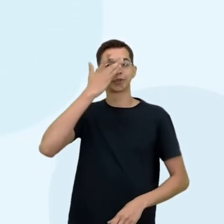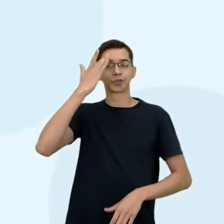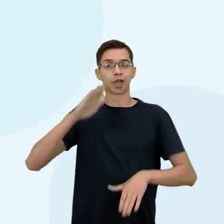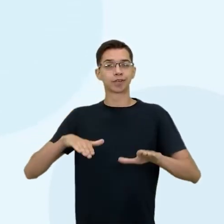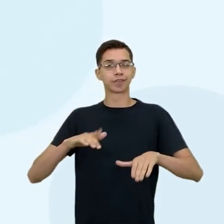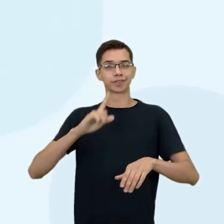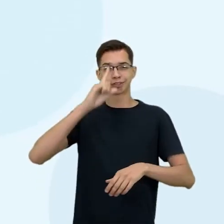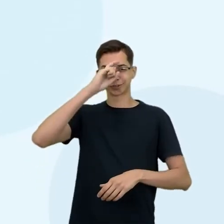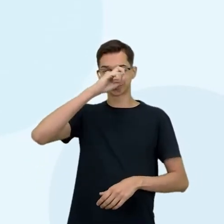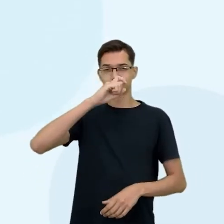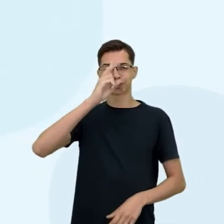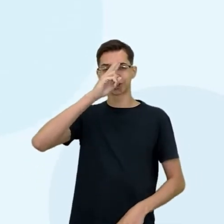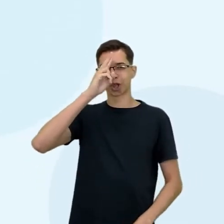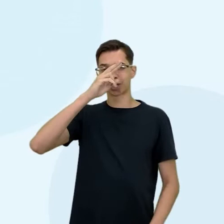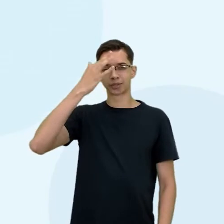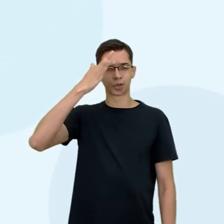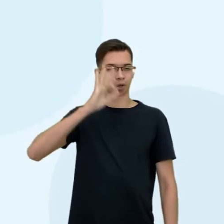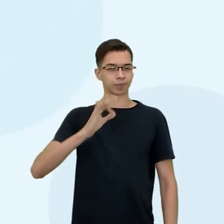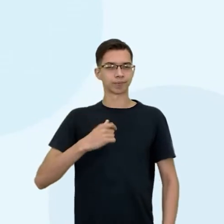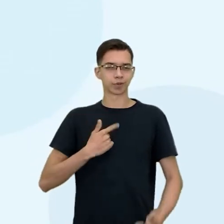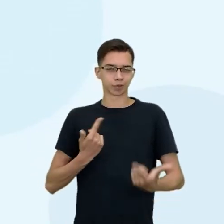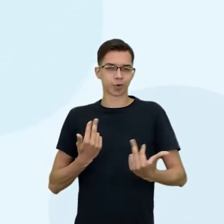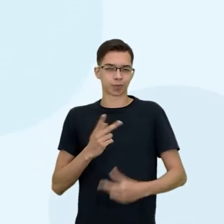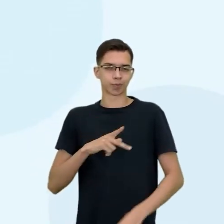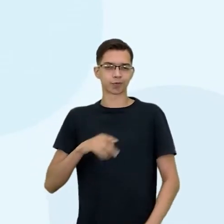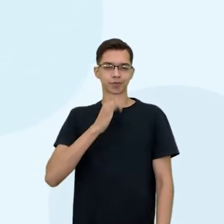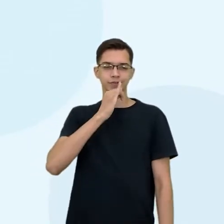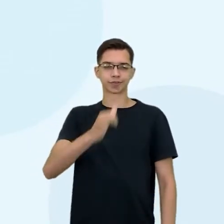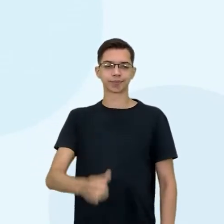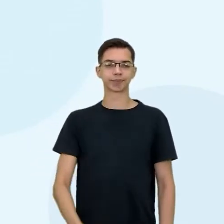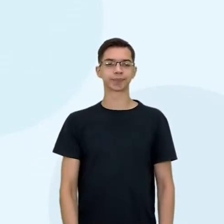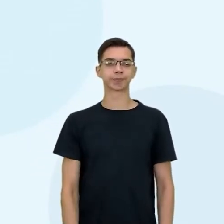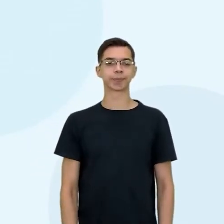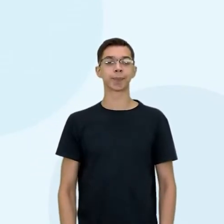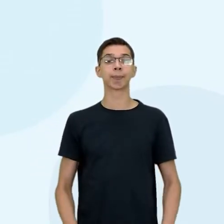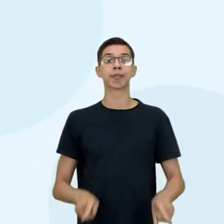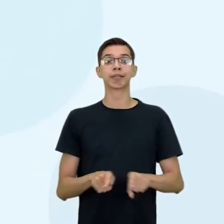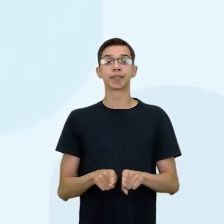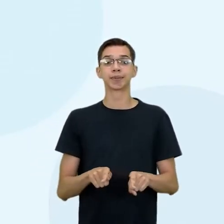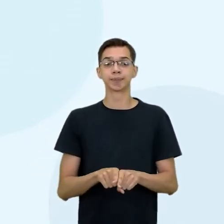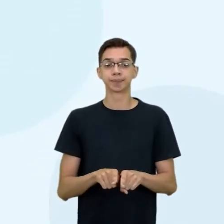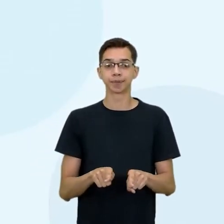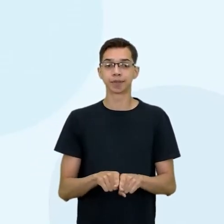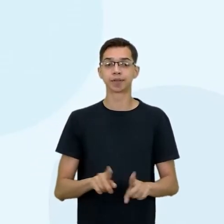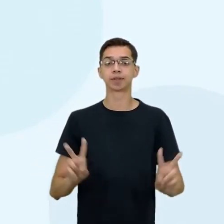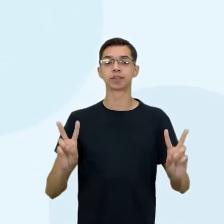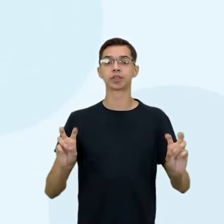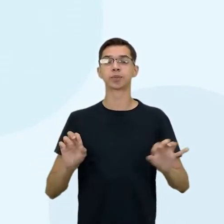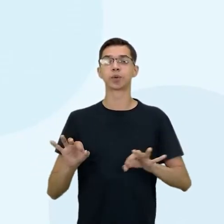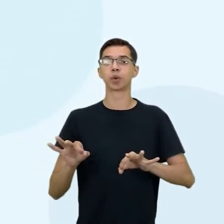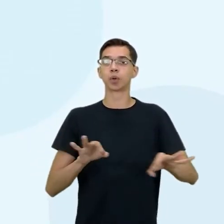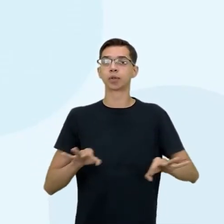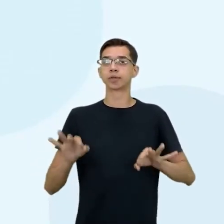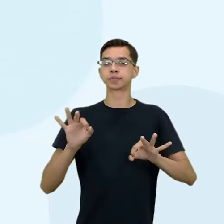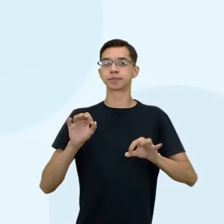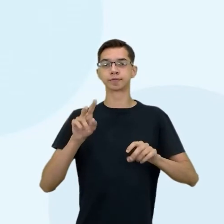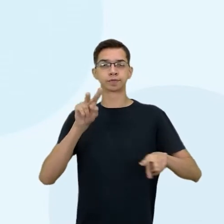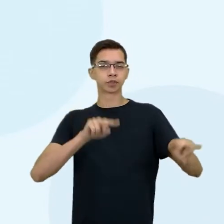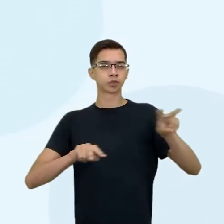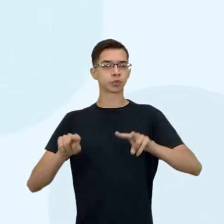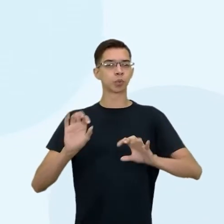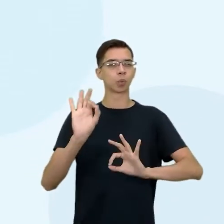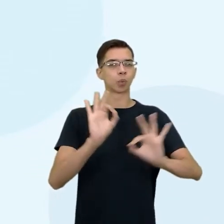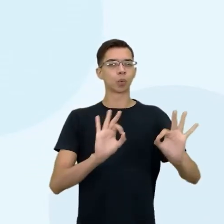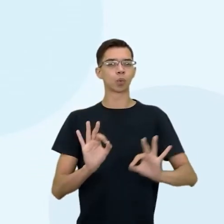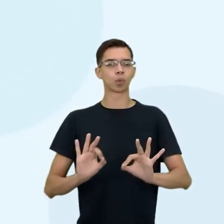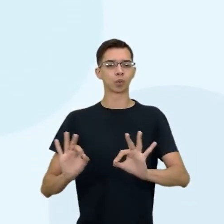organizadores visuais, que eles funcionam também como os mapas conceituais, então você consegue ali fazer relação, né? A